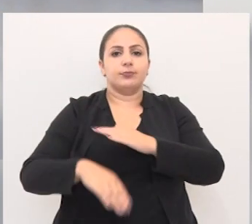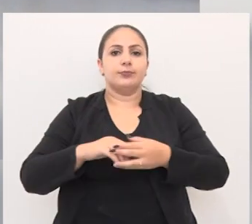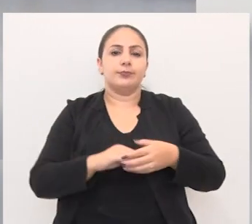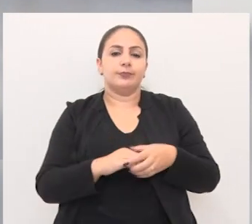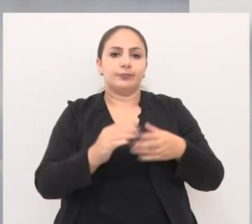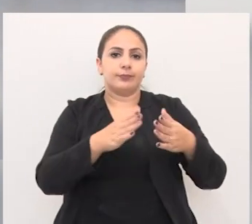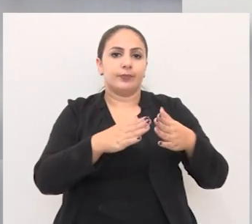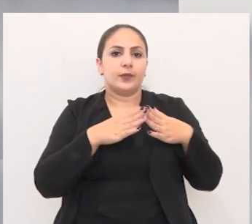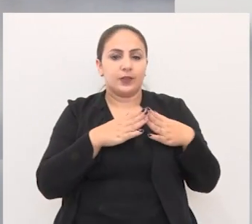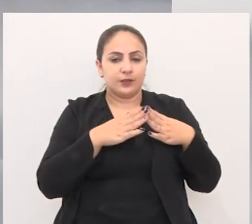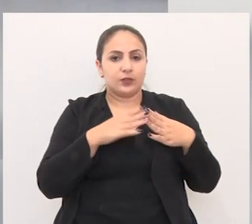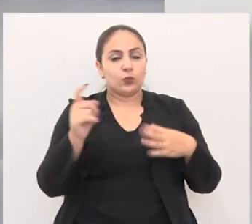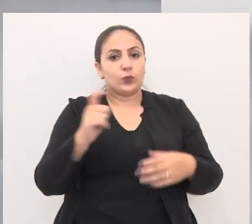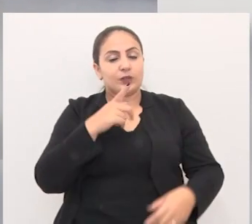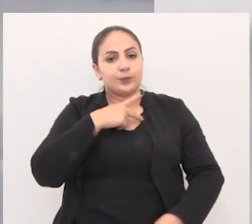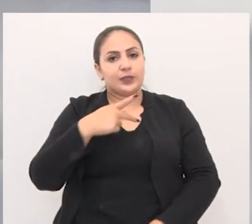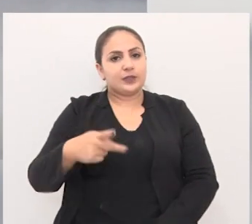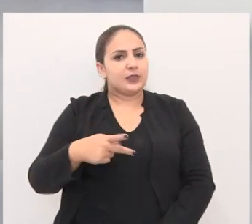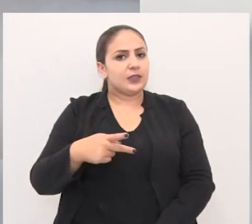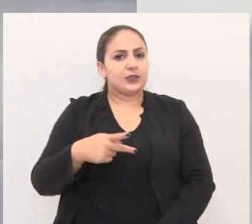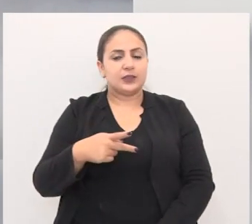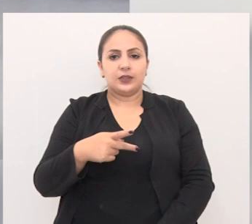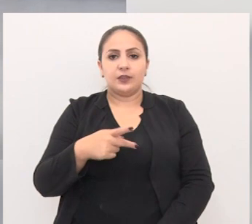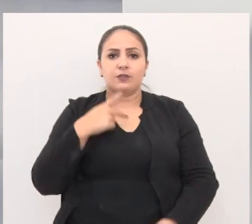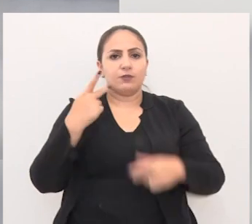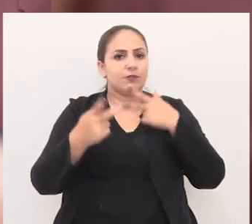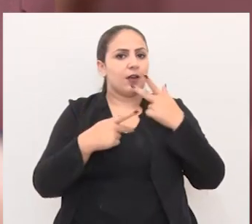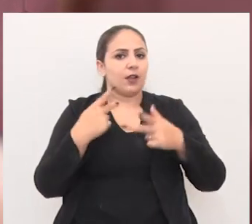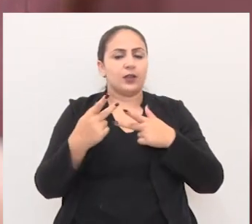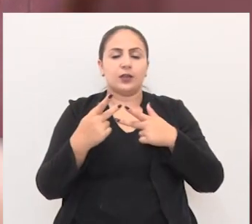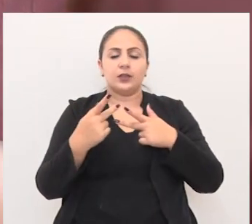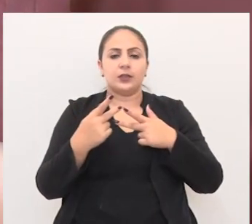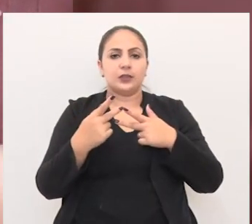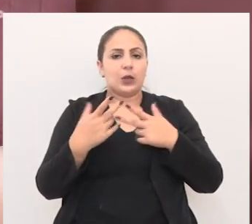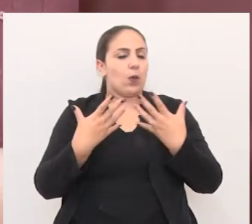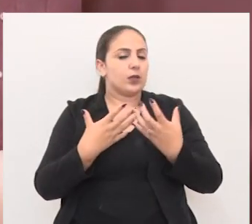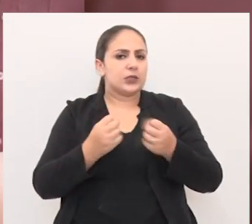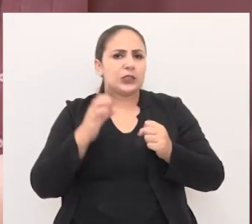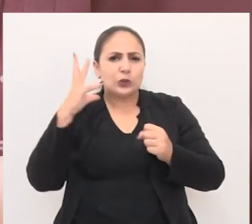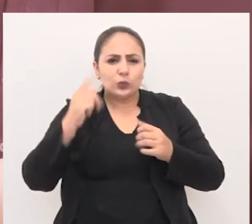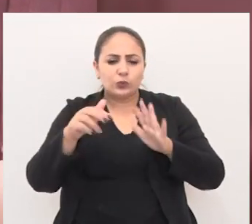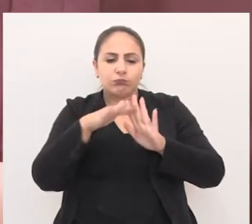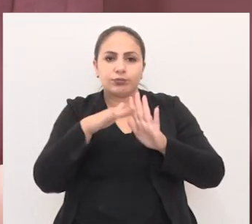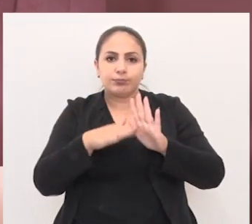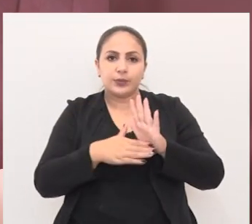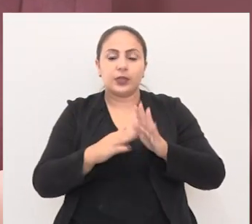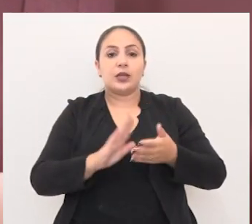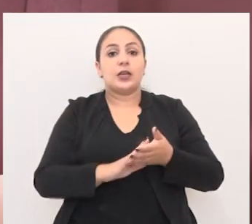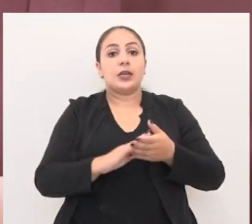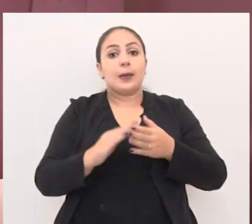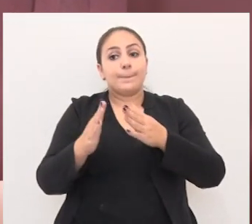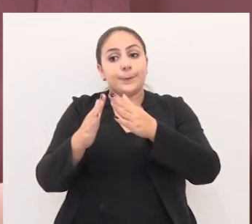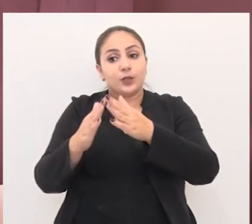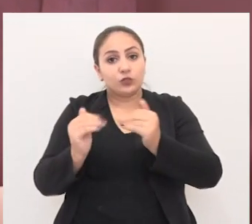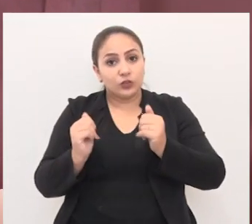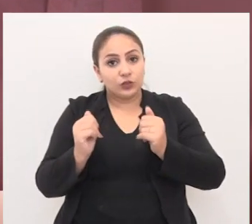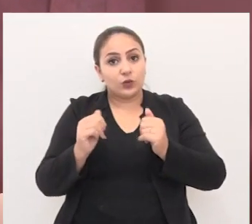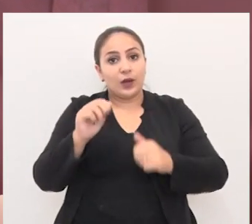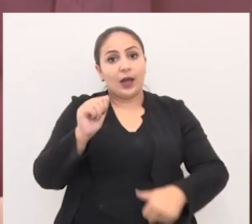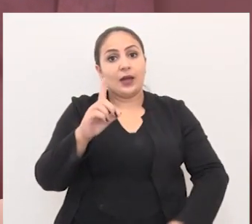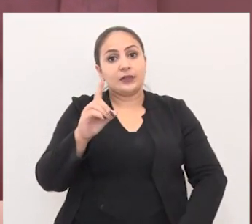nega todas as irregularidades e entrou com pedidos de habeas corpus que foram rejeitados no STJ